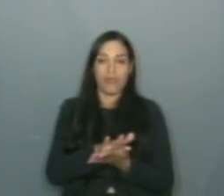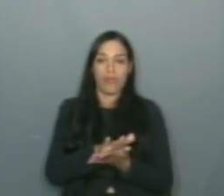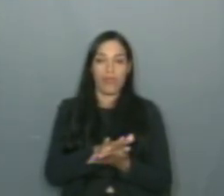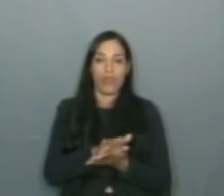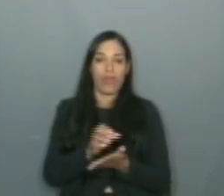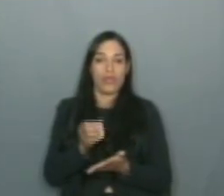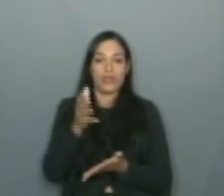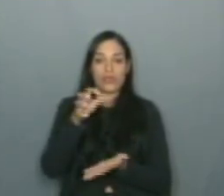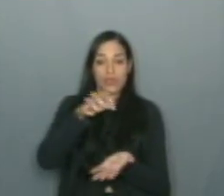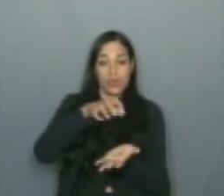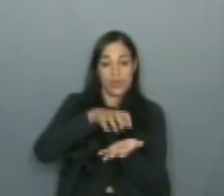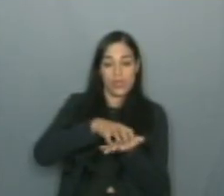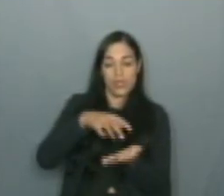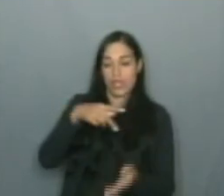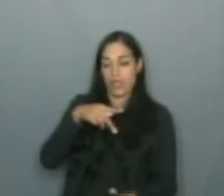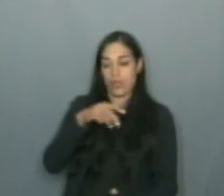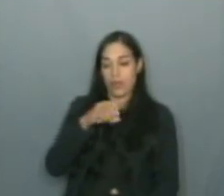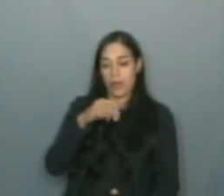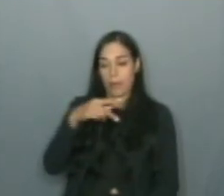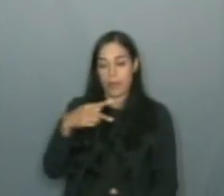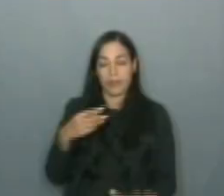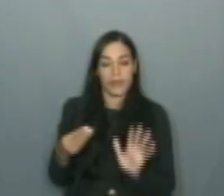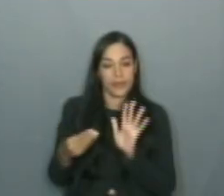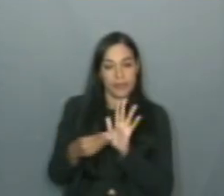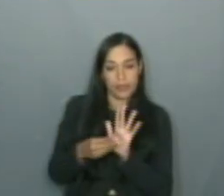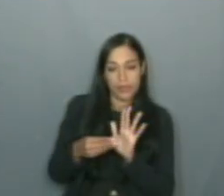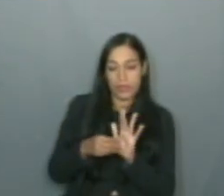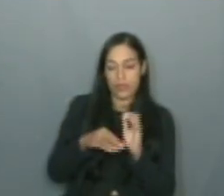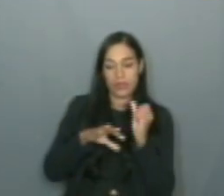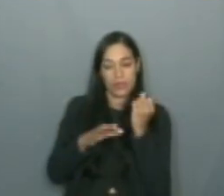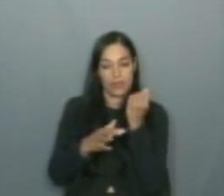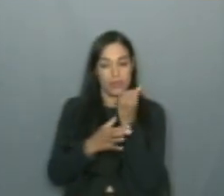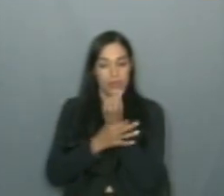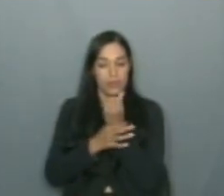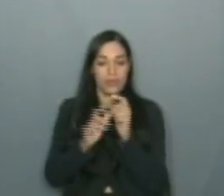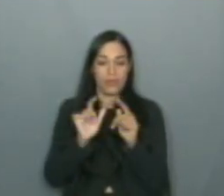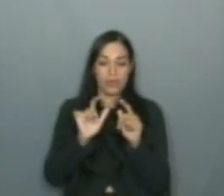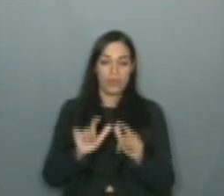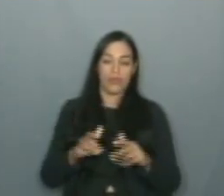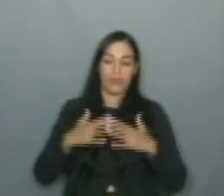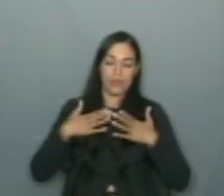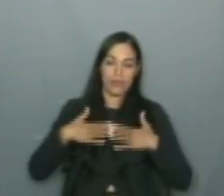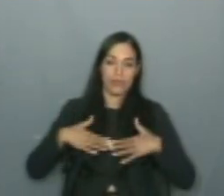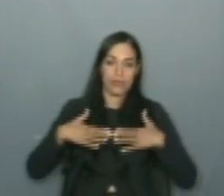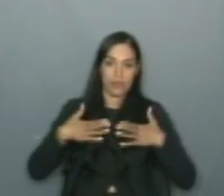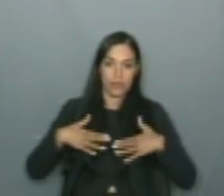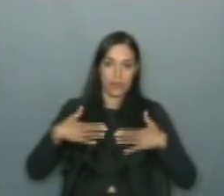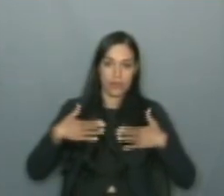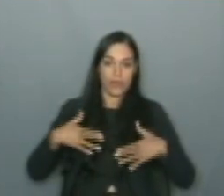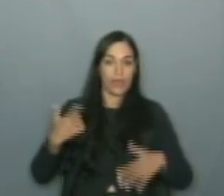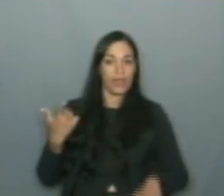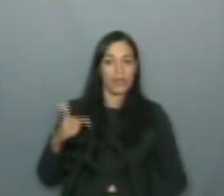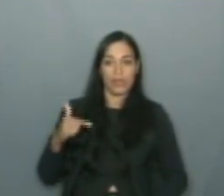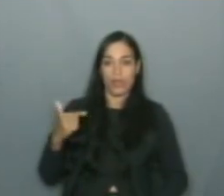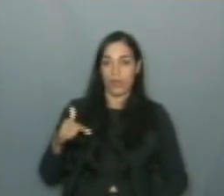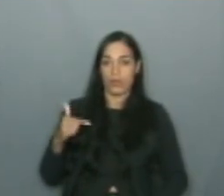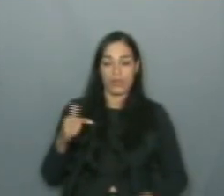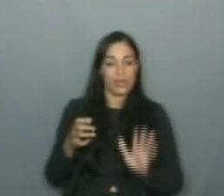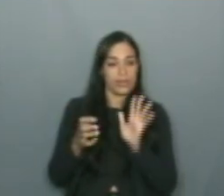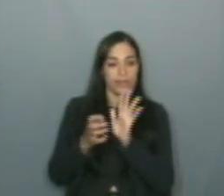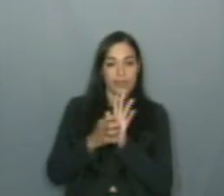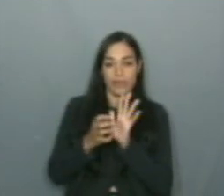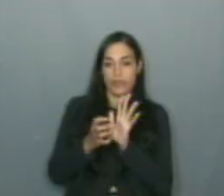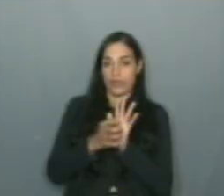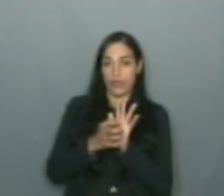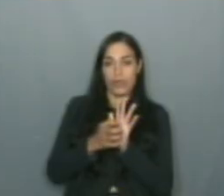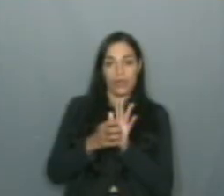for no centro pop, falta segurança para eles, falta lugar para repousar, não tem servidor